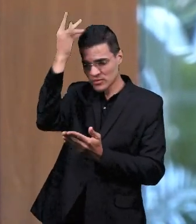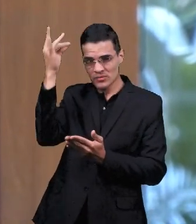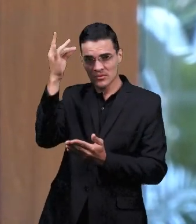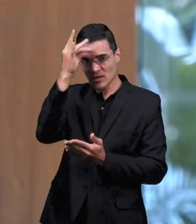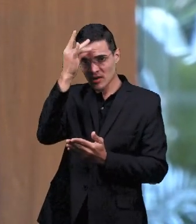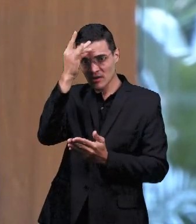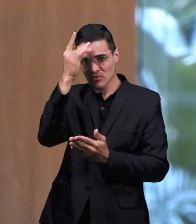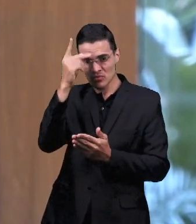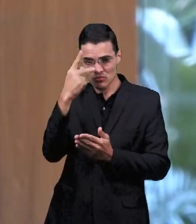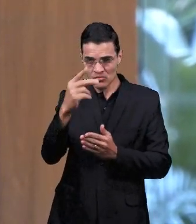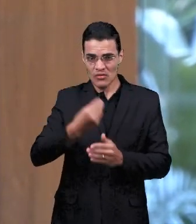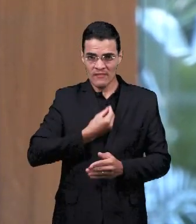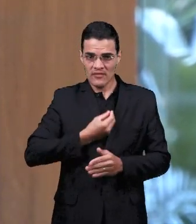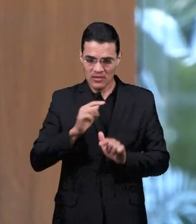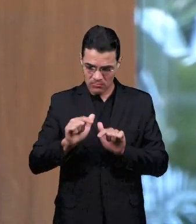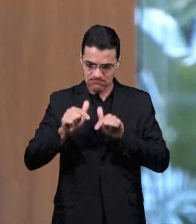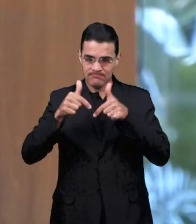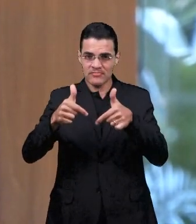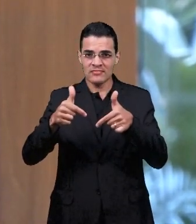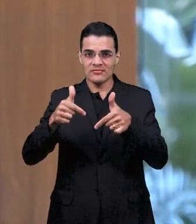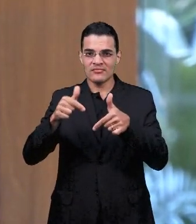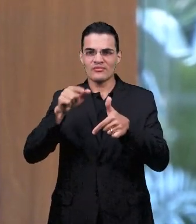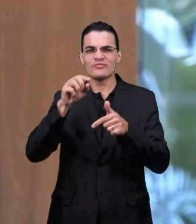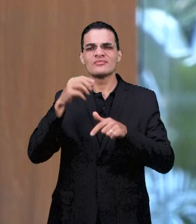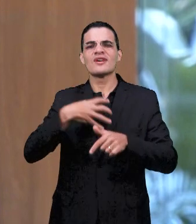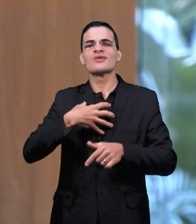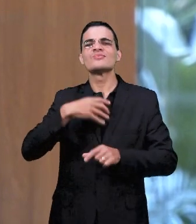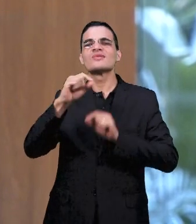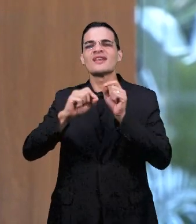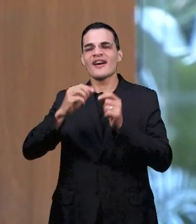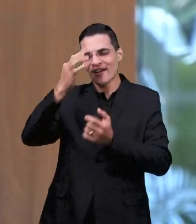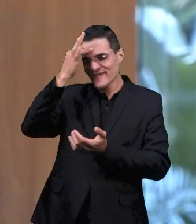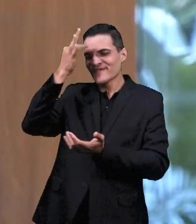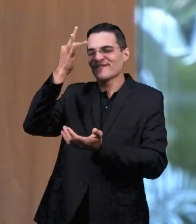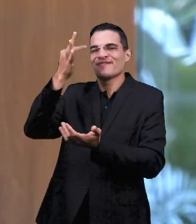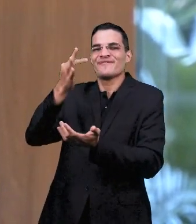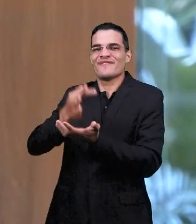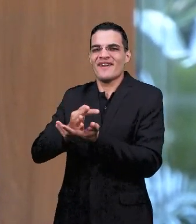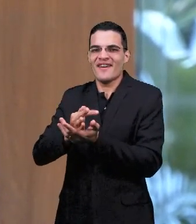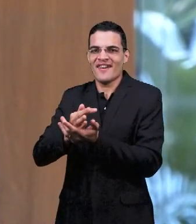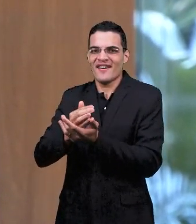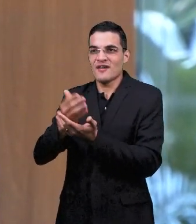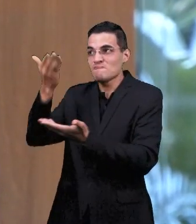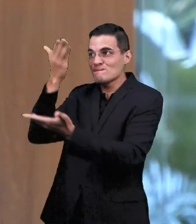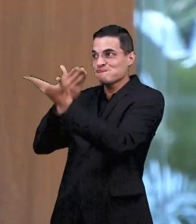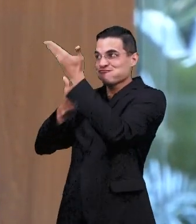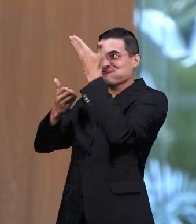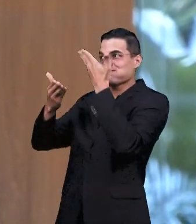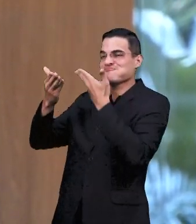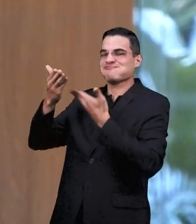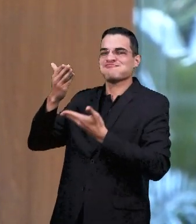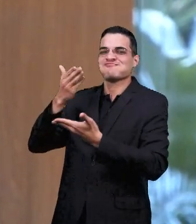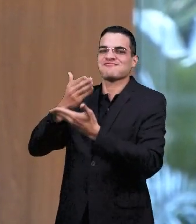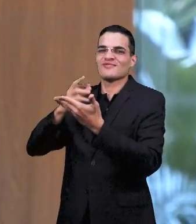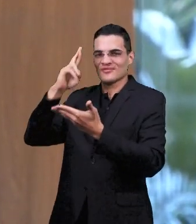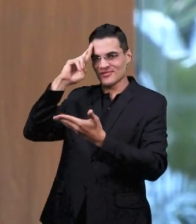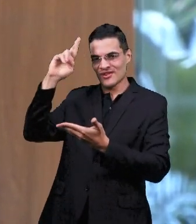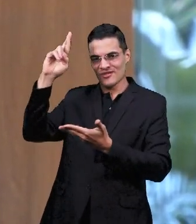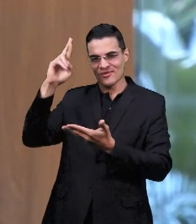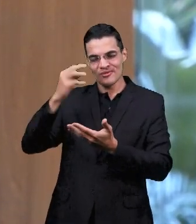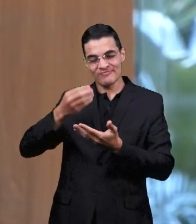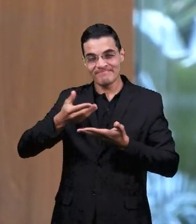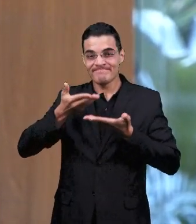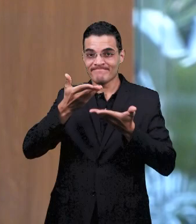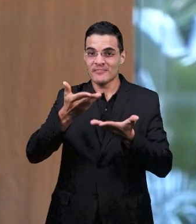voz do Espírito, mais a fé ela é gerada em você. Mas a apostasia também vem pelo